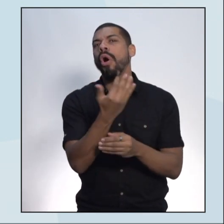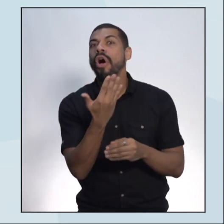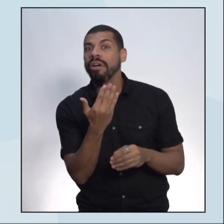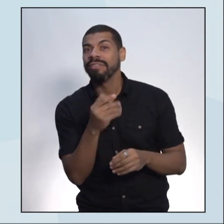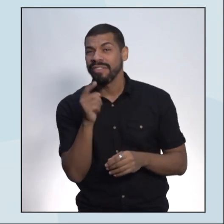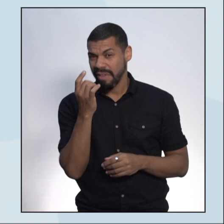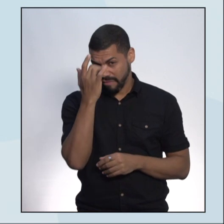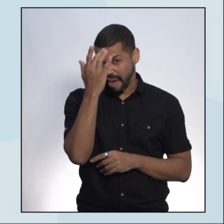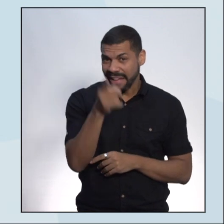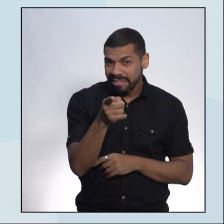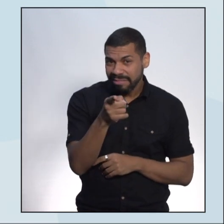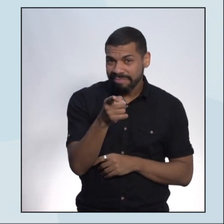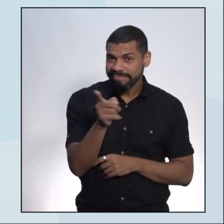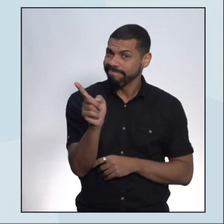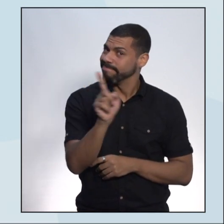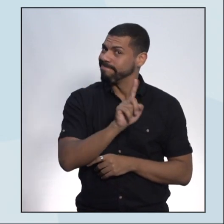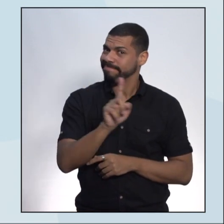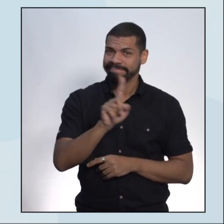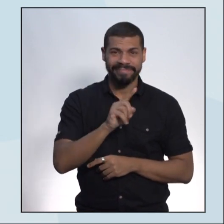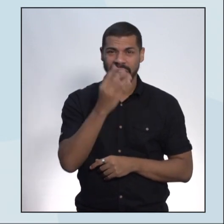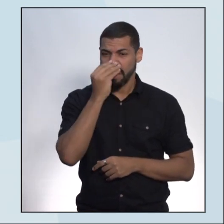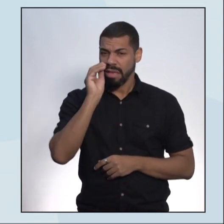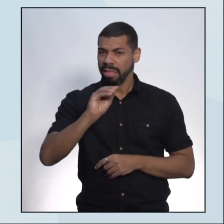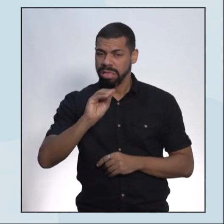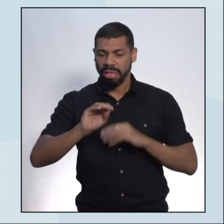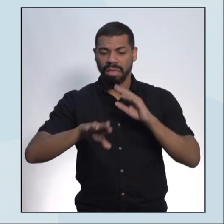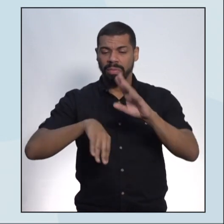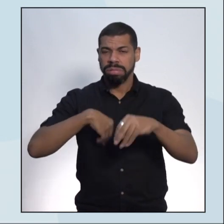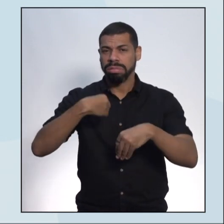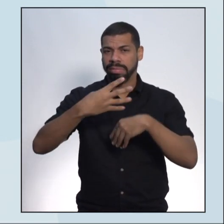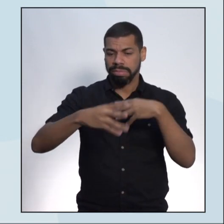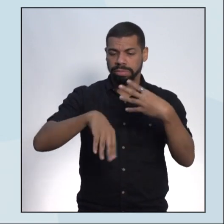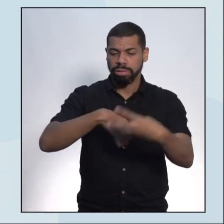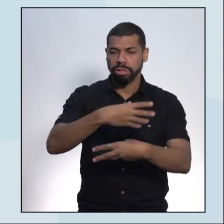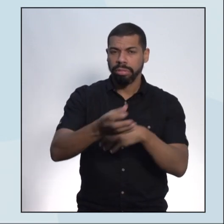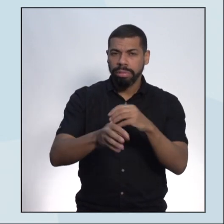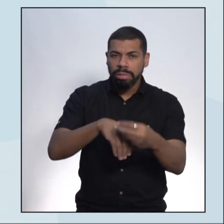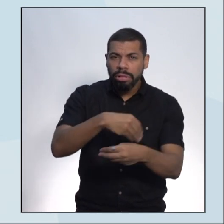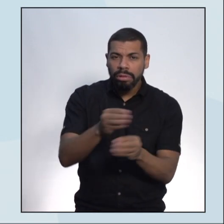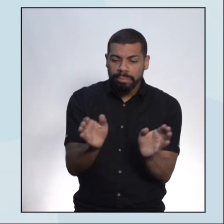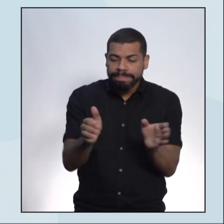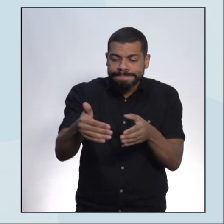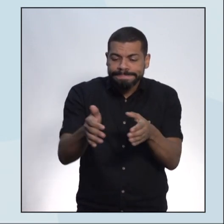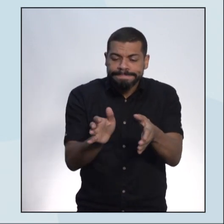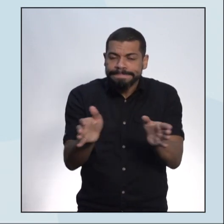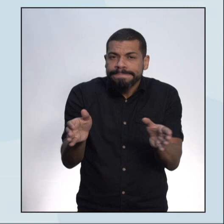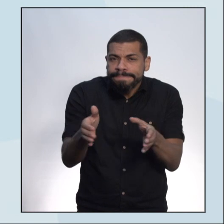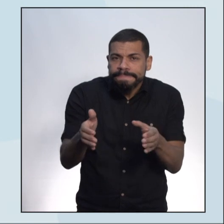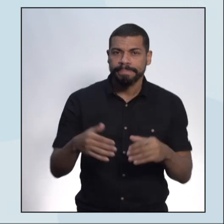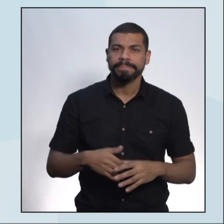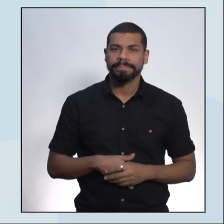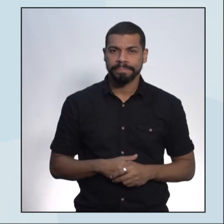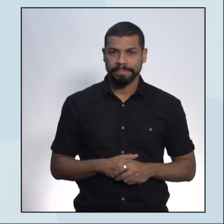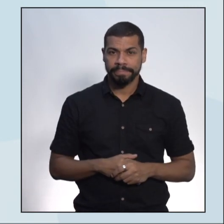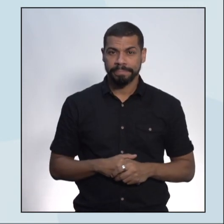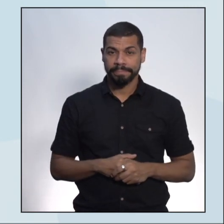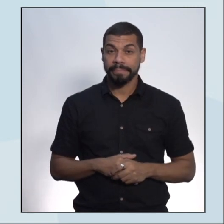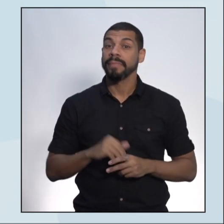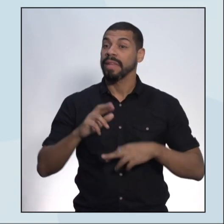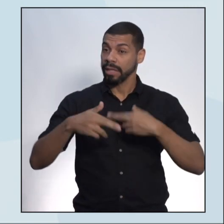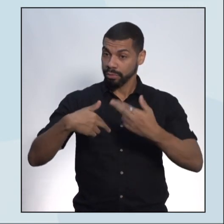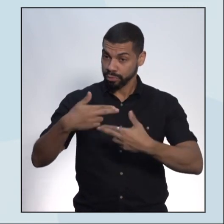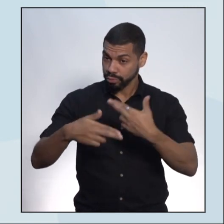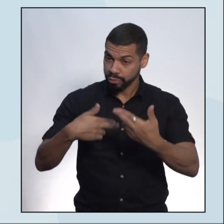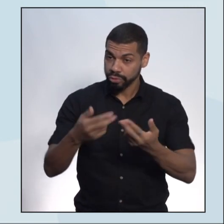foi fácil, né? Chegava-se lixo e hoje você consegue compactar o lixo, aqueles que são possíveis de se reutilizar ou